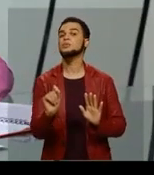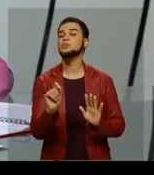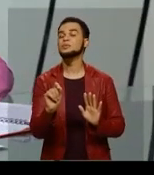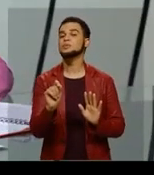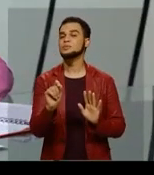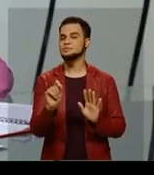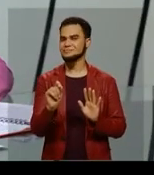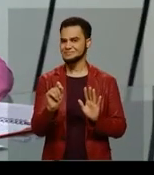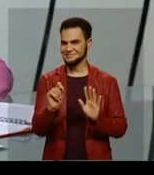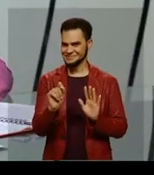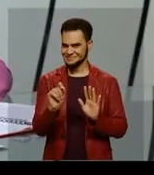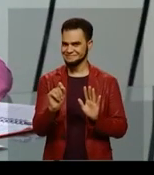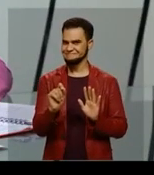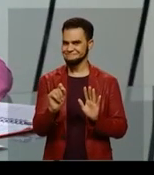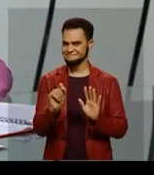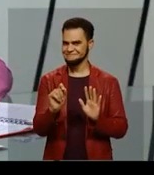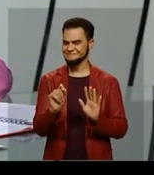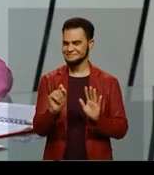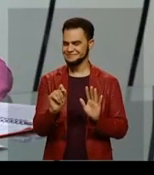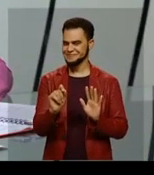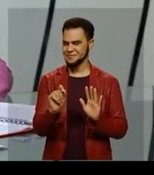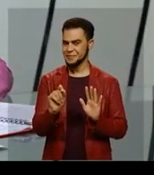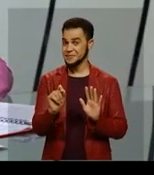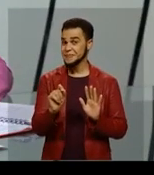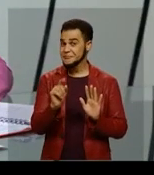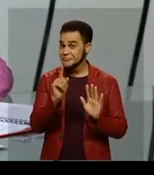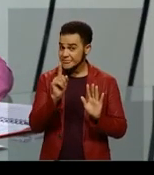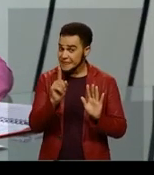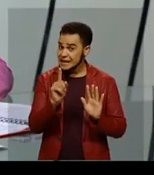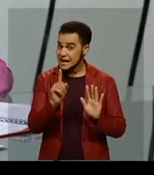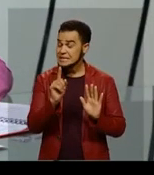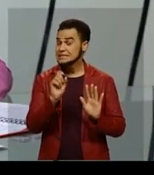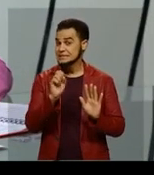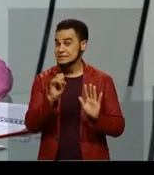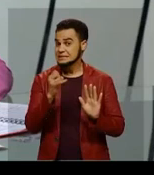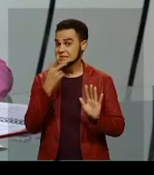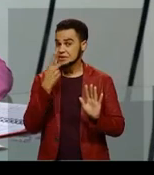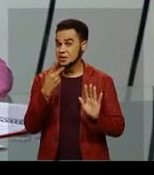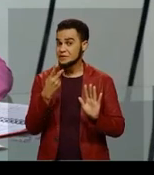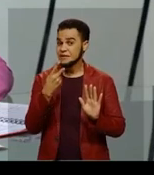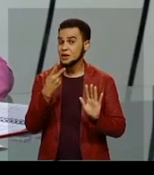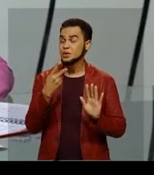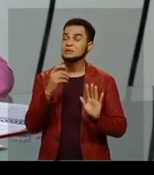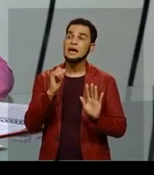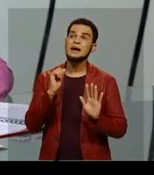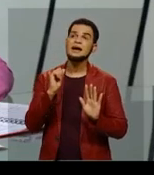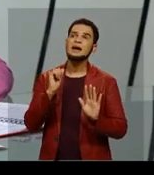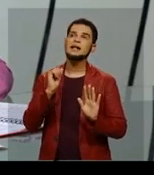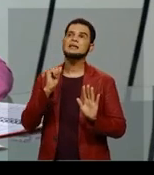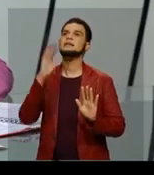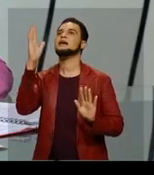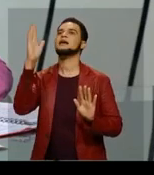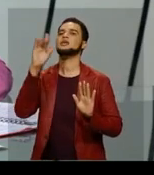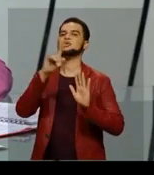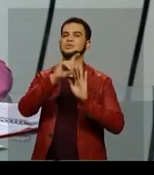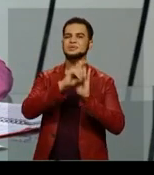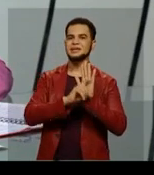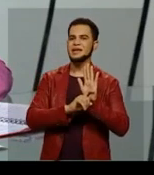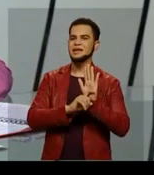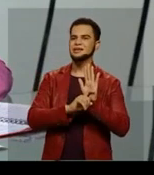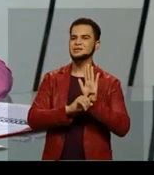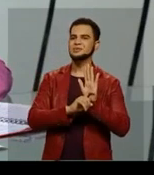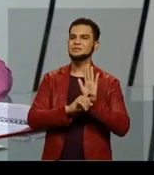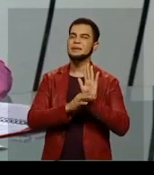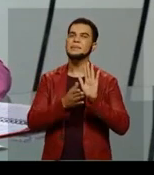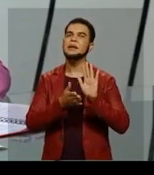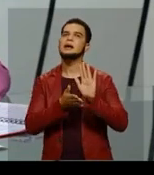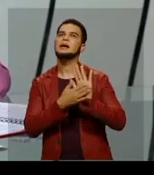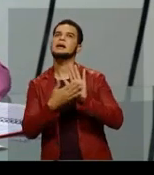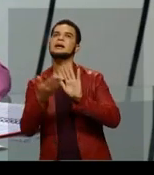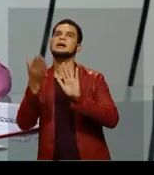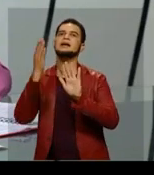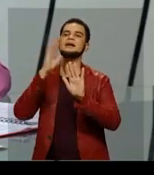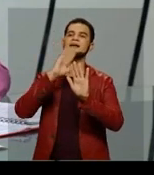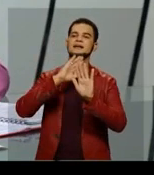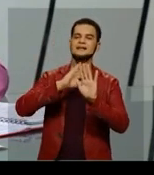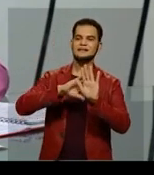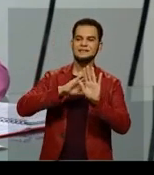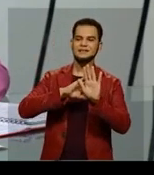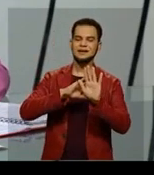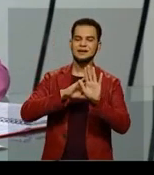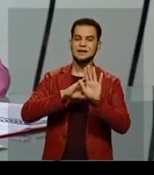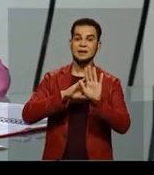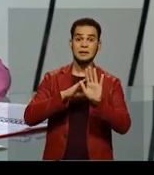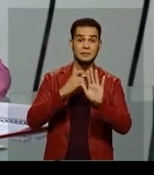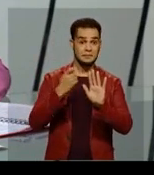Tudo, quando falamos assim, está além do texto, está implícito, você tem que levar em conta que também você não